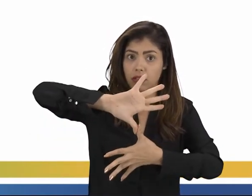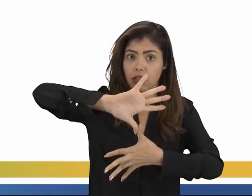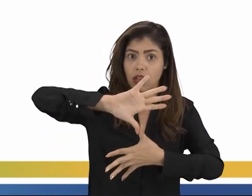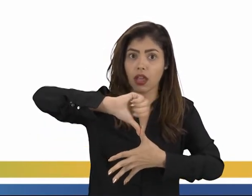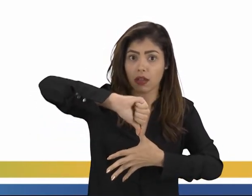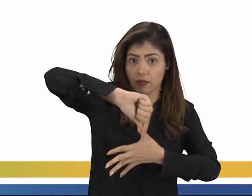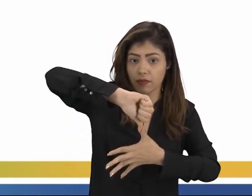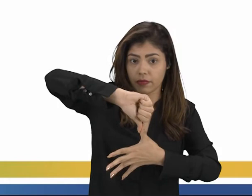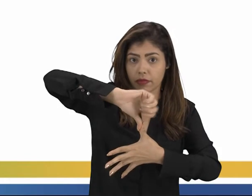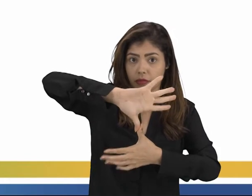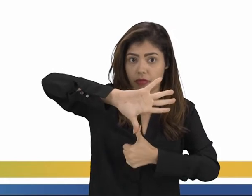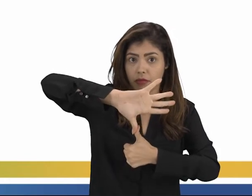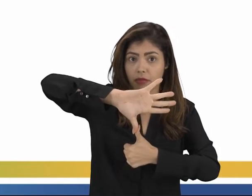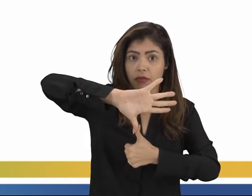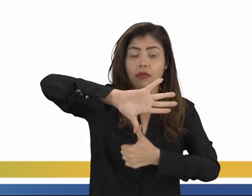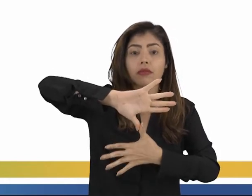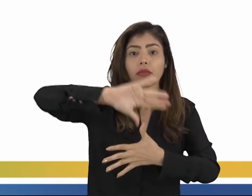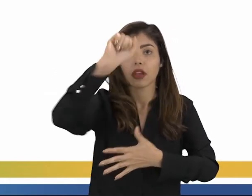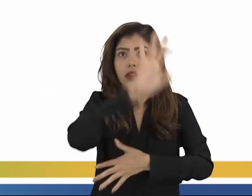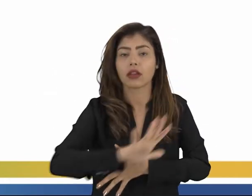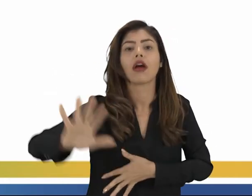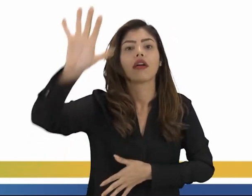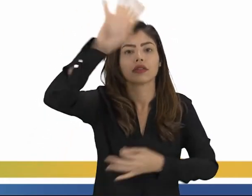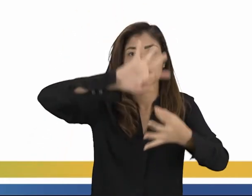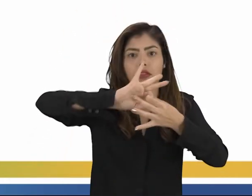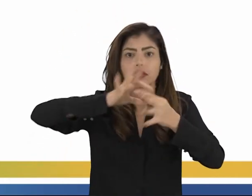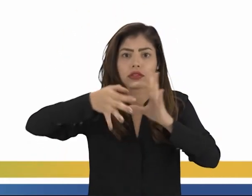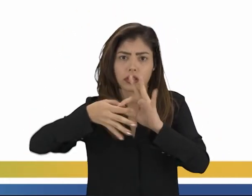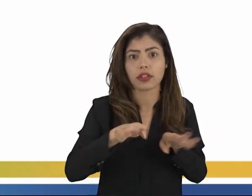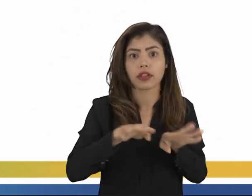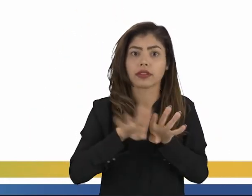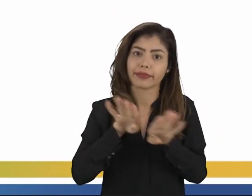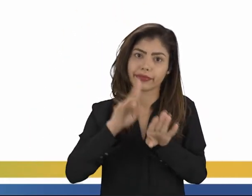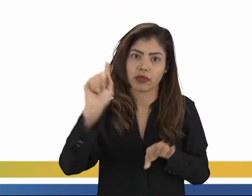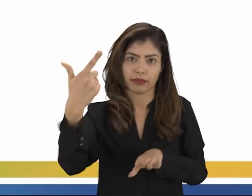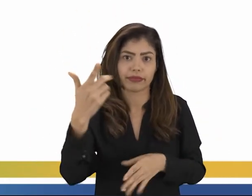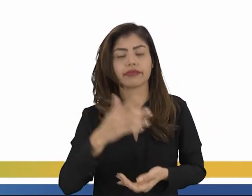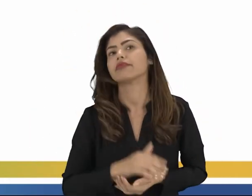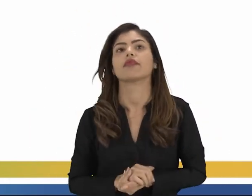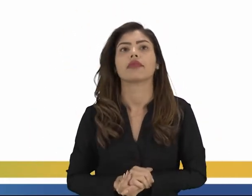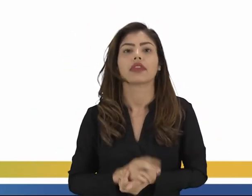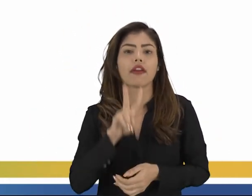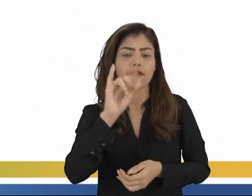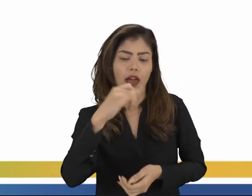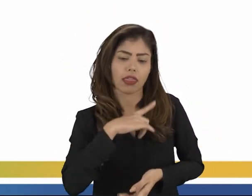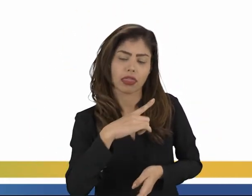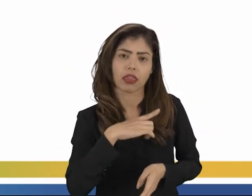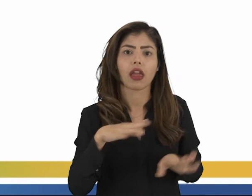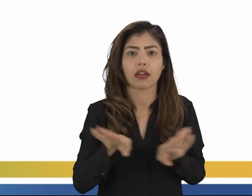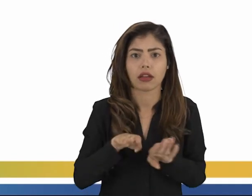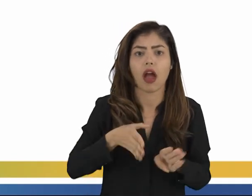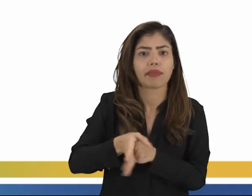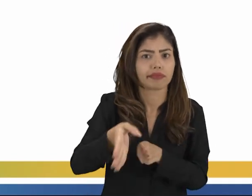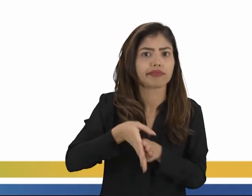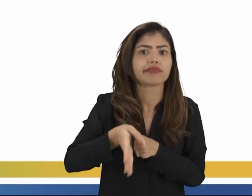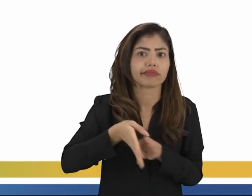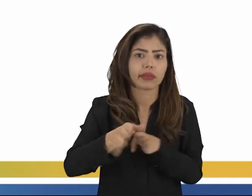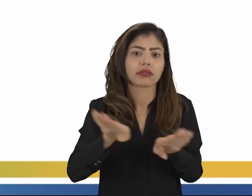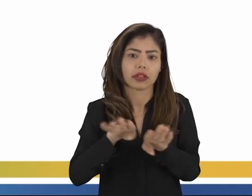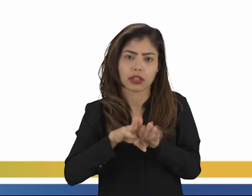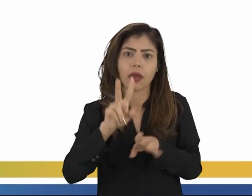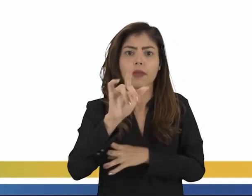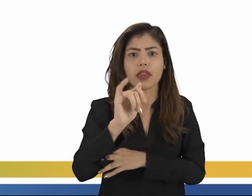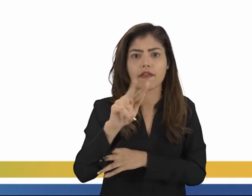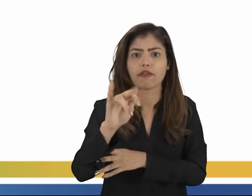Central, na América Latina, claro que em outros contextos, mas isso vai influenciar, a independência deu certo, ou seja,